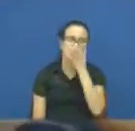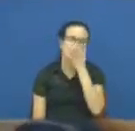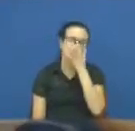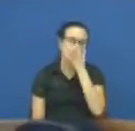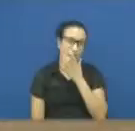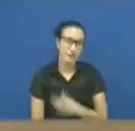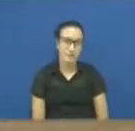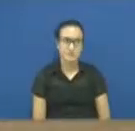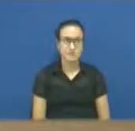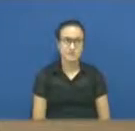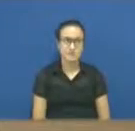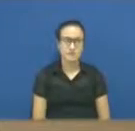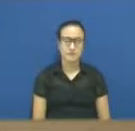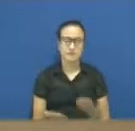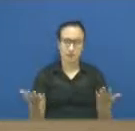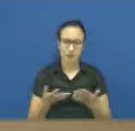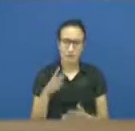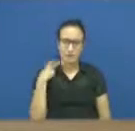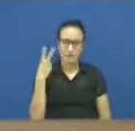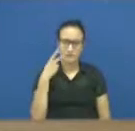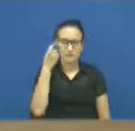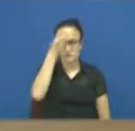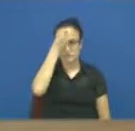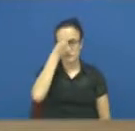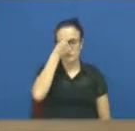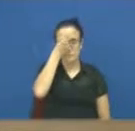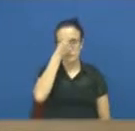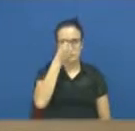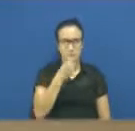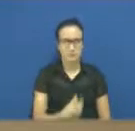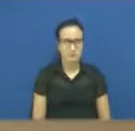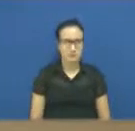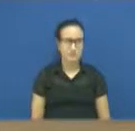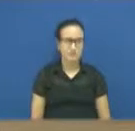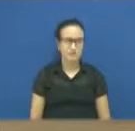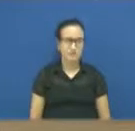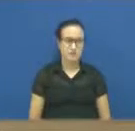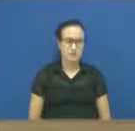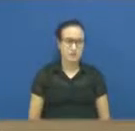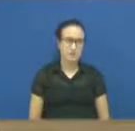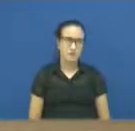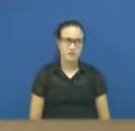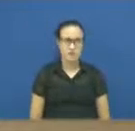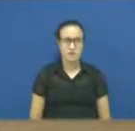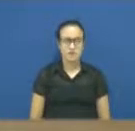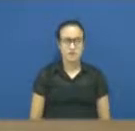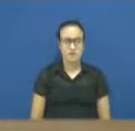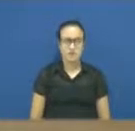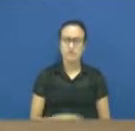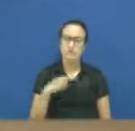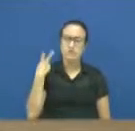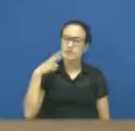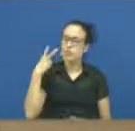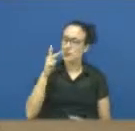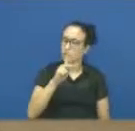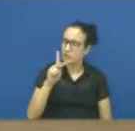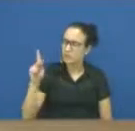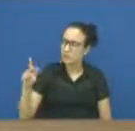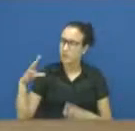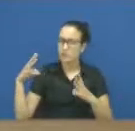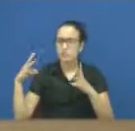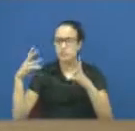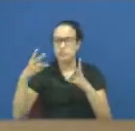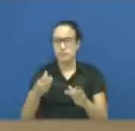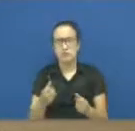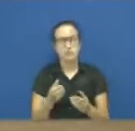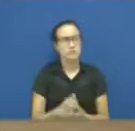Agora, para usar a palavra, o vereador Jorge de Freitas. Senhor presidente, senhoras vereadoras, senhores vereadores, público presente. Em